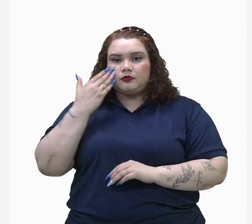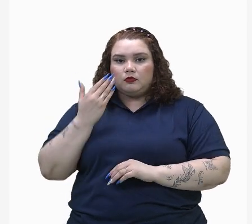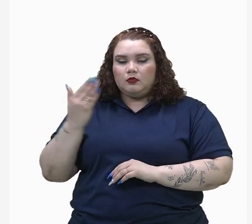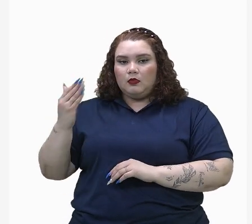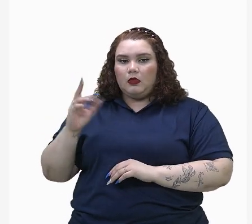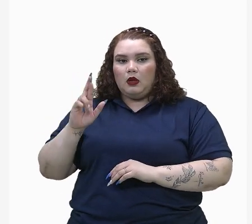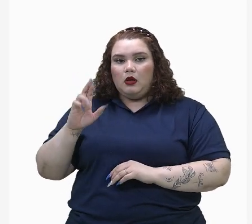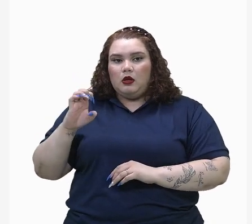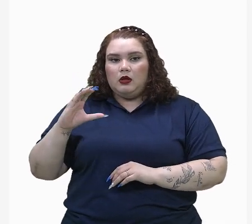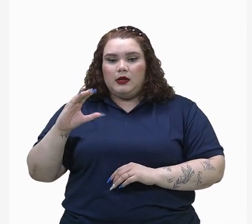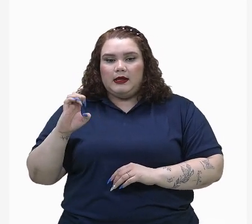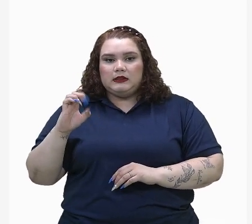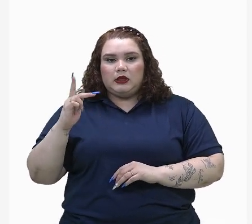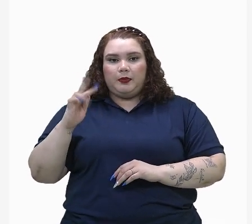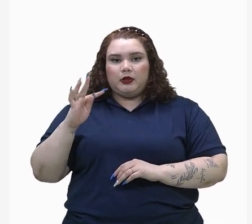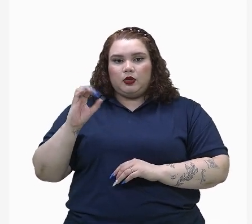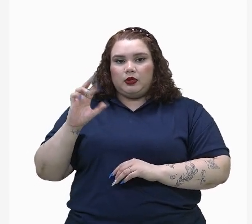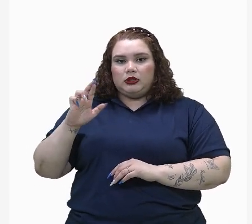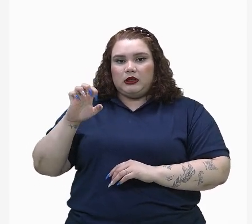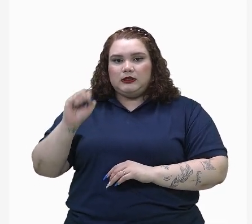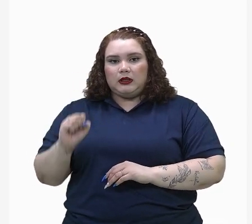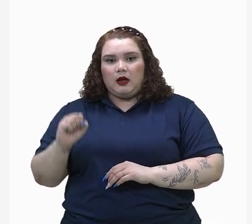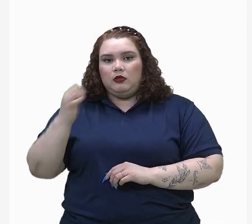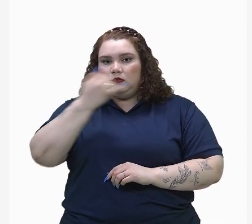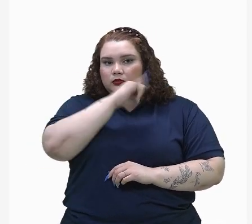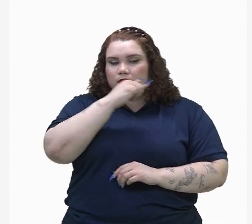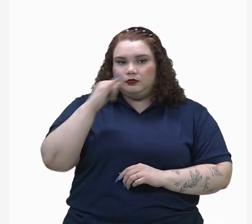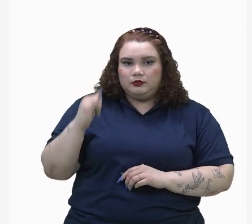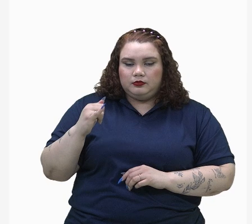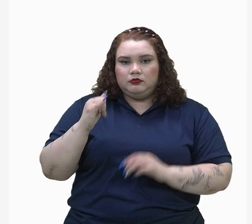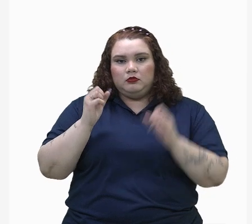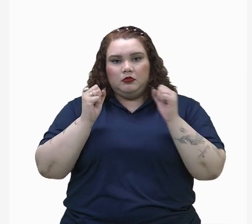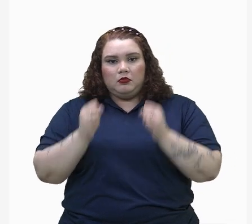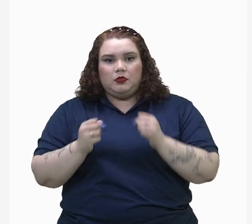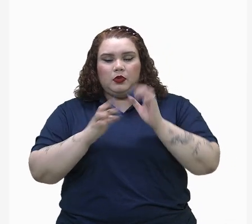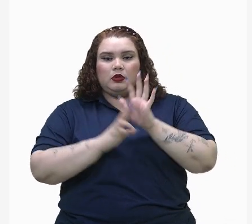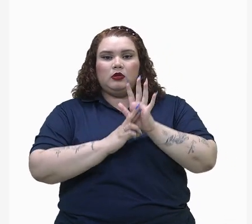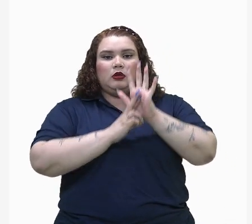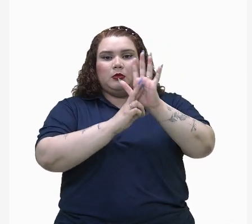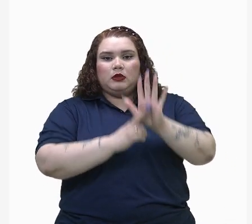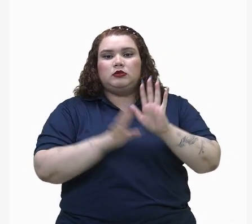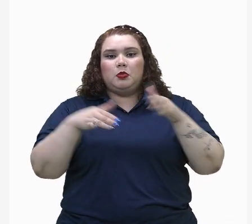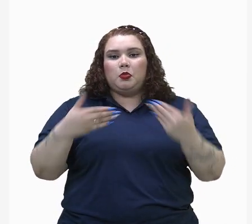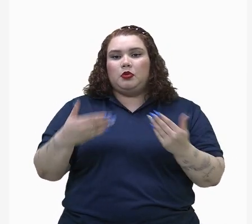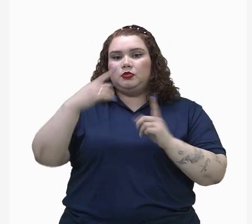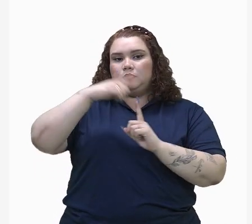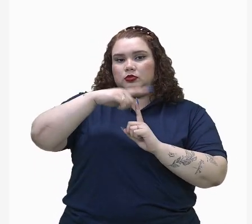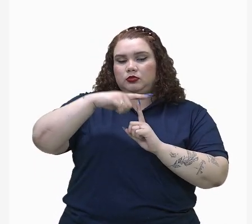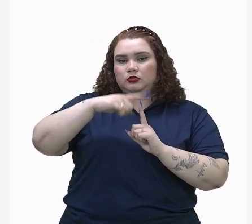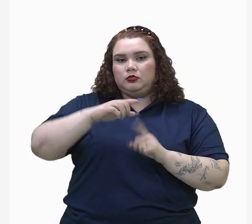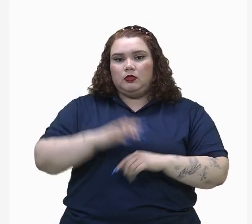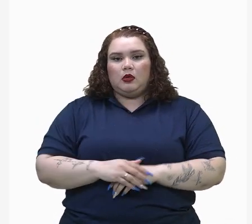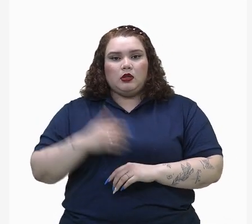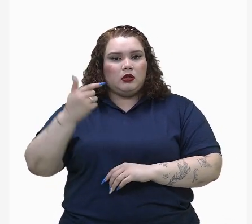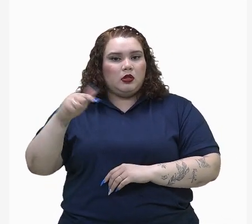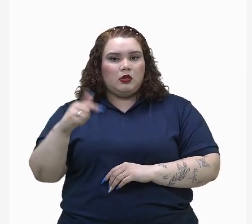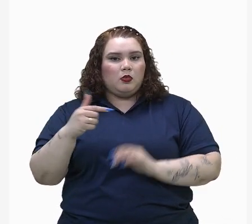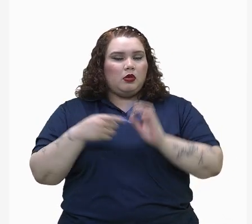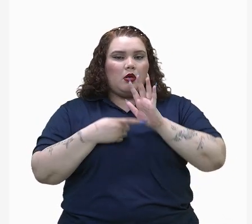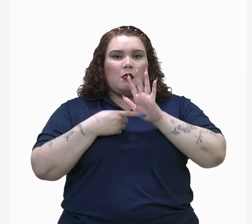Receptores elétricos, podemos representar os receptores ideais, aqueles que não